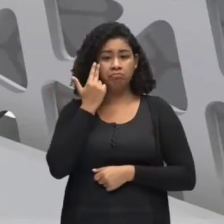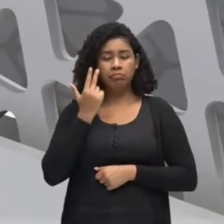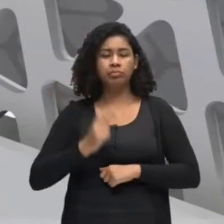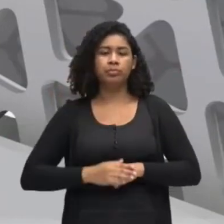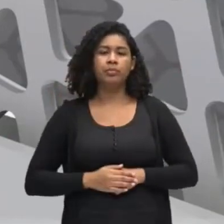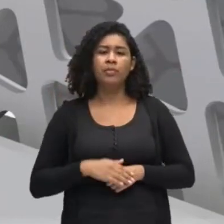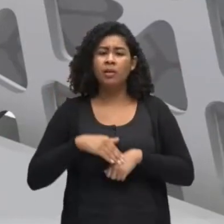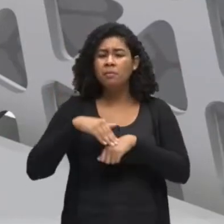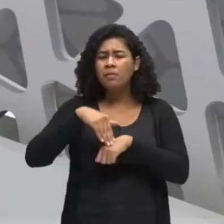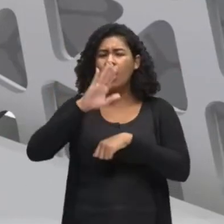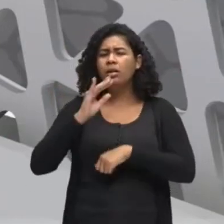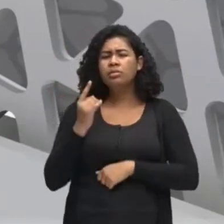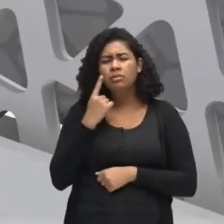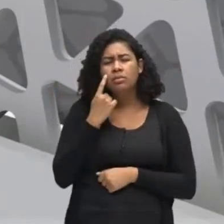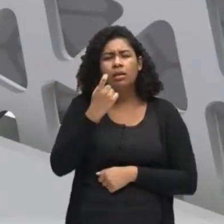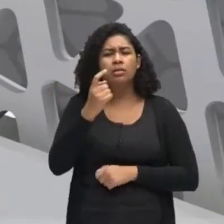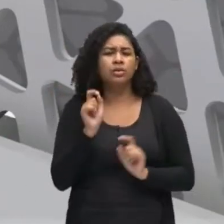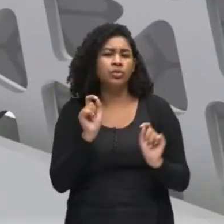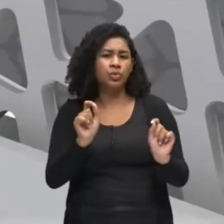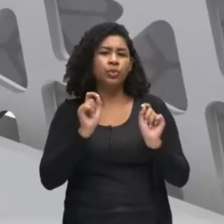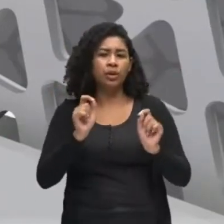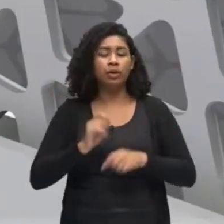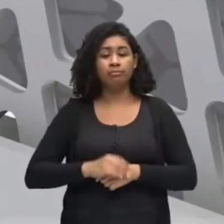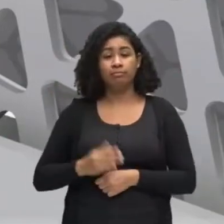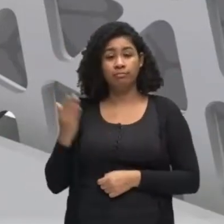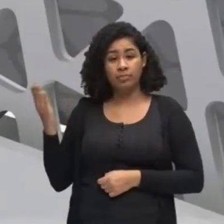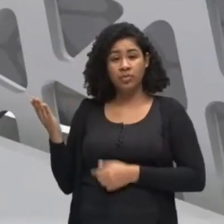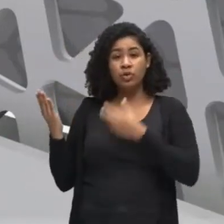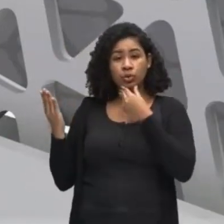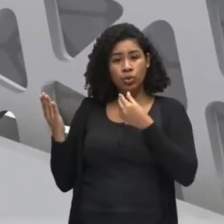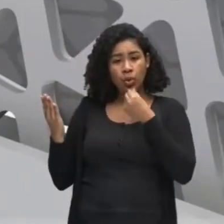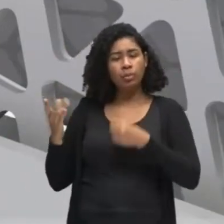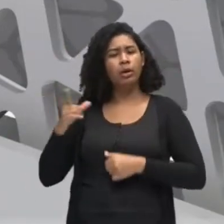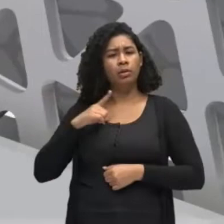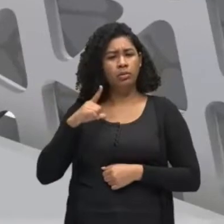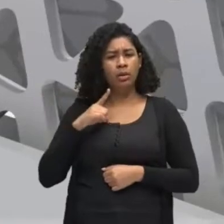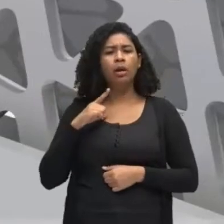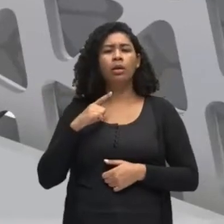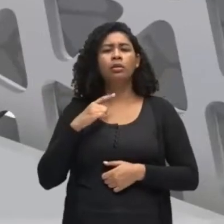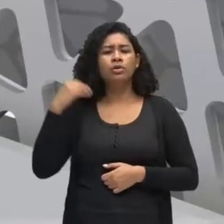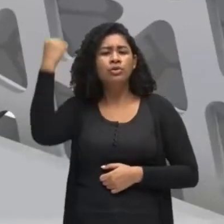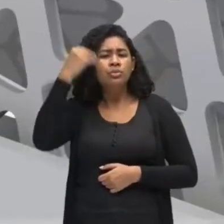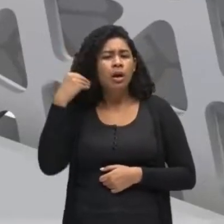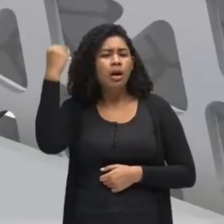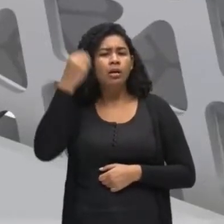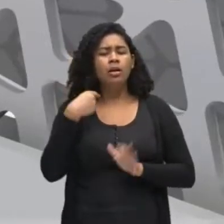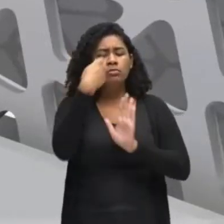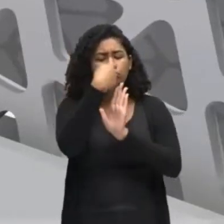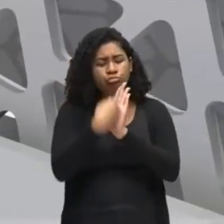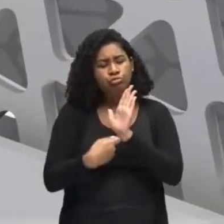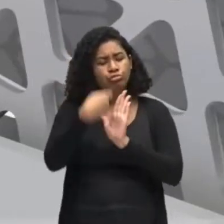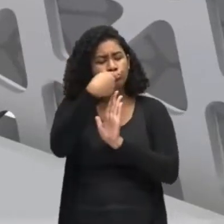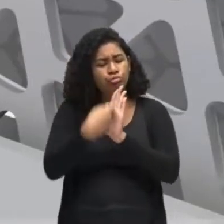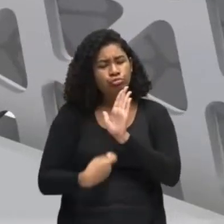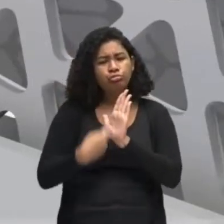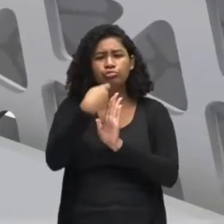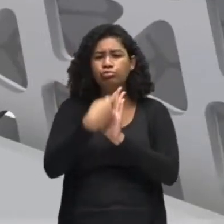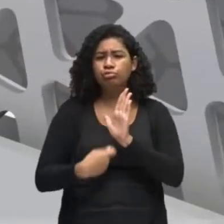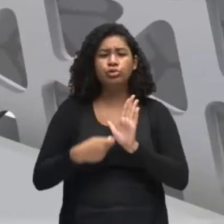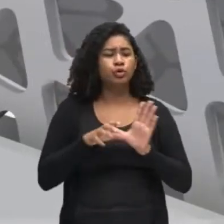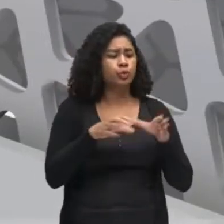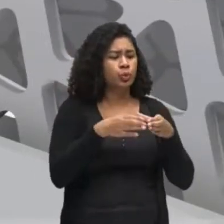mais interessante é que Orellana consegue fazer relatos fiéis, sim, de muitos grupos que já estavam nesse